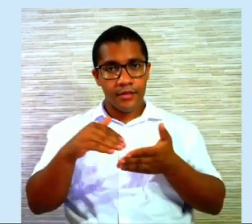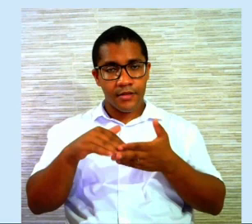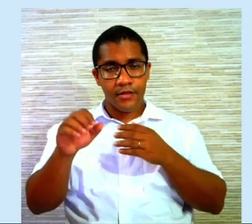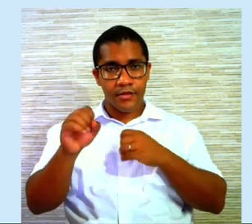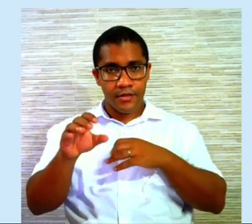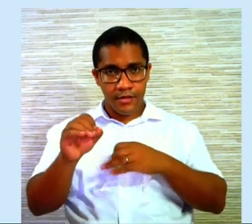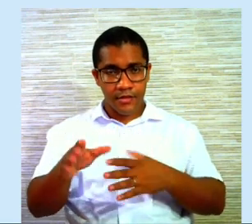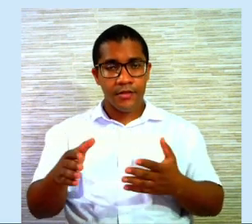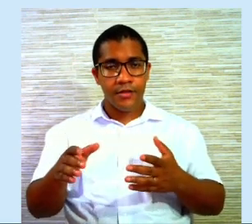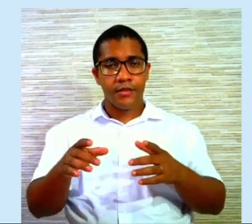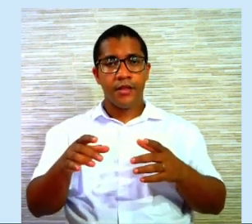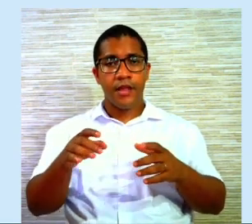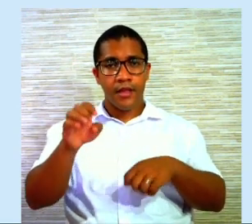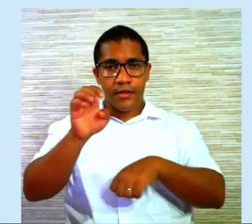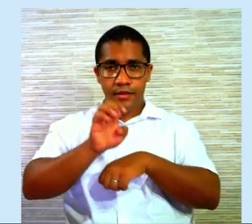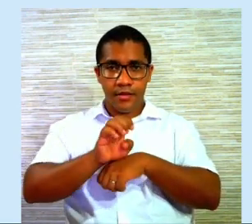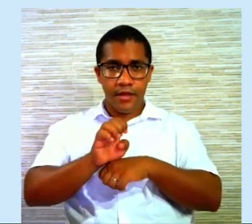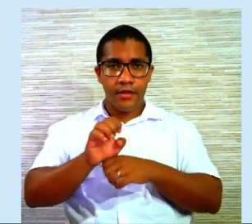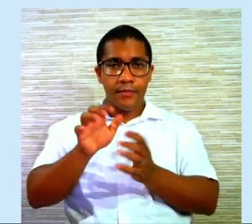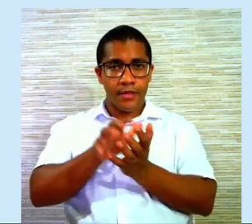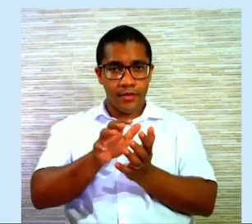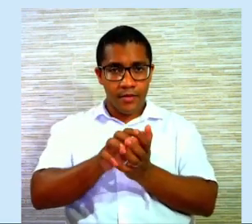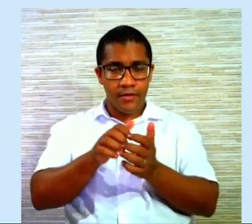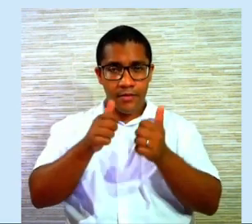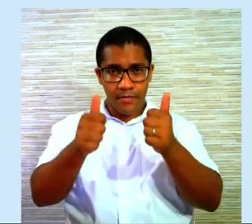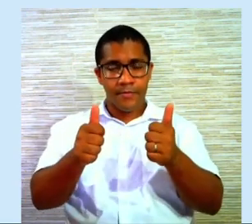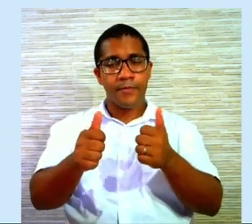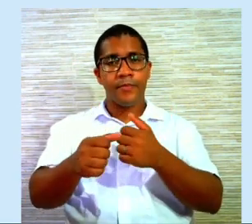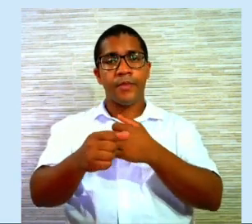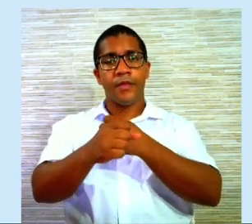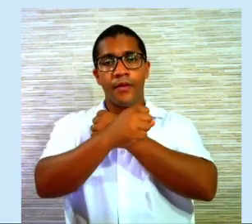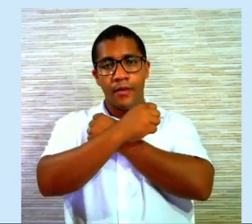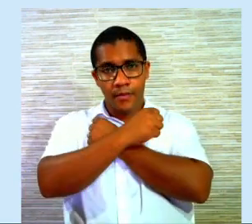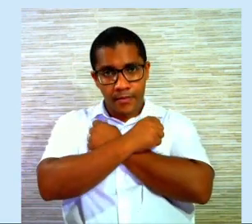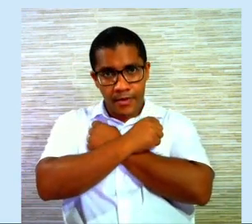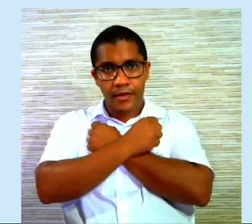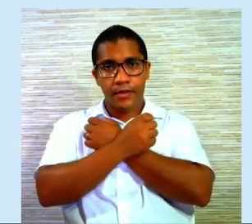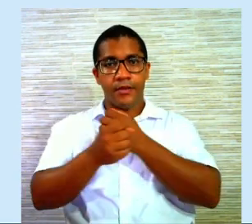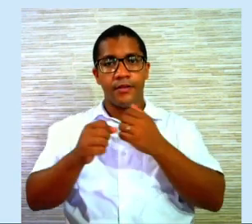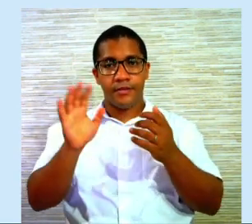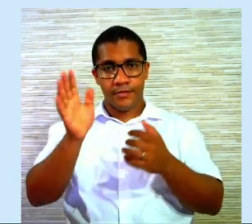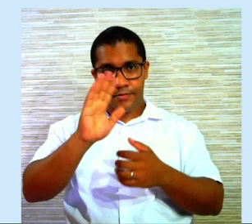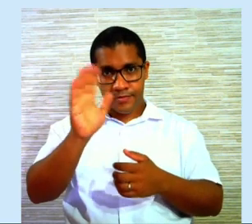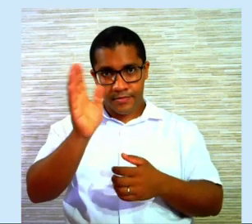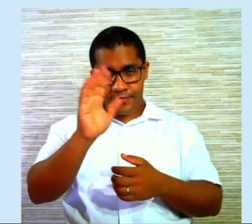a Secretaria de Educação do Estado de Pernambuco. Um forte abraço